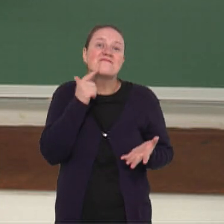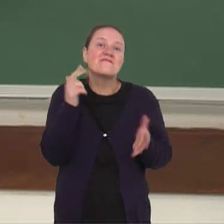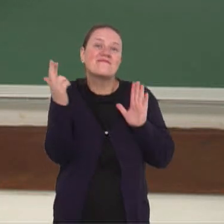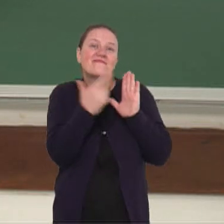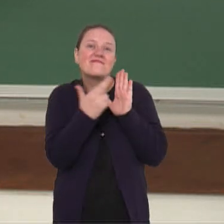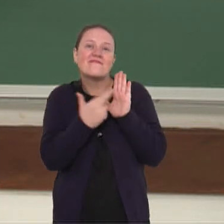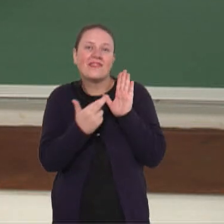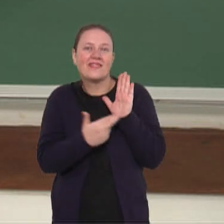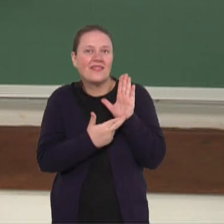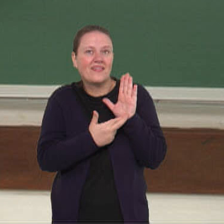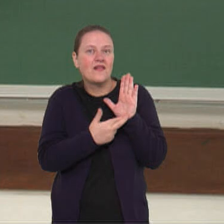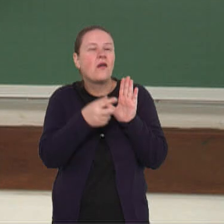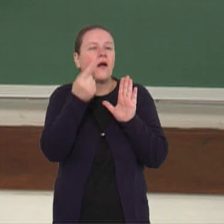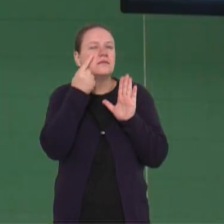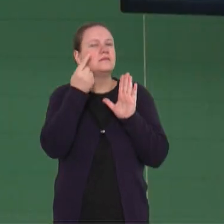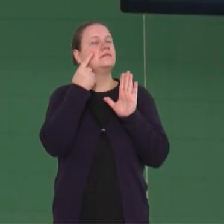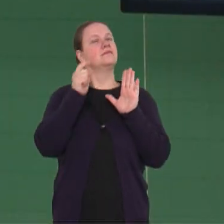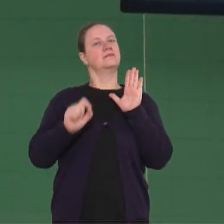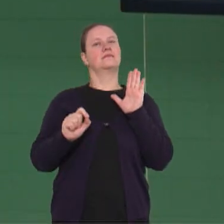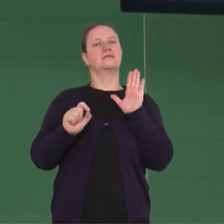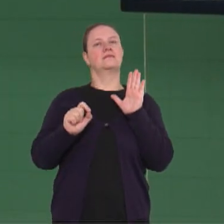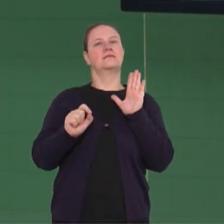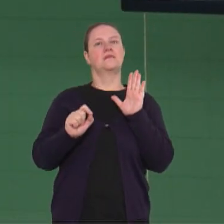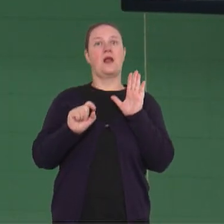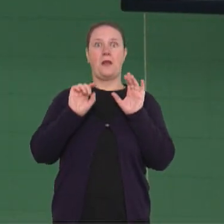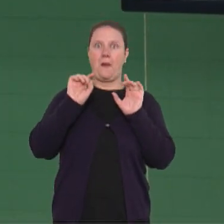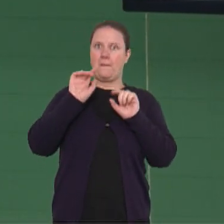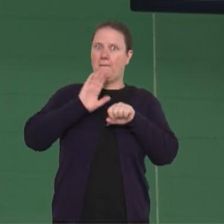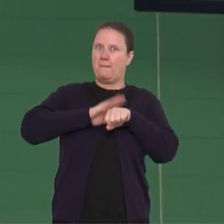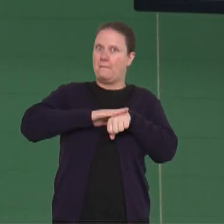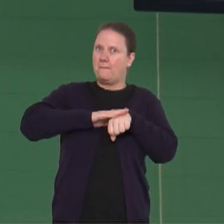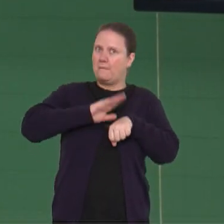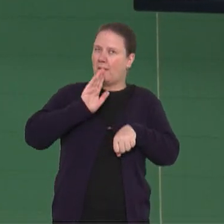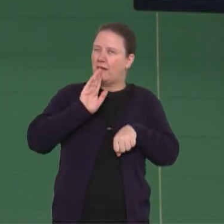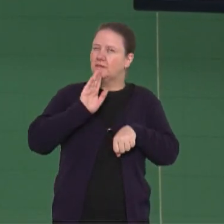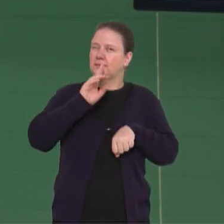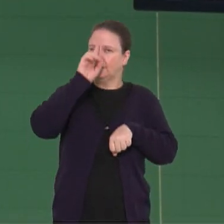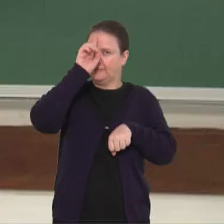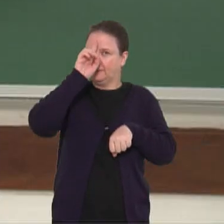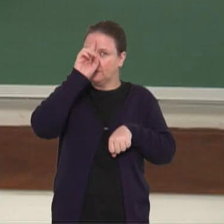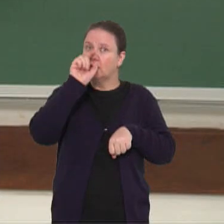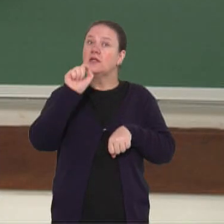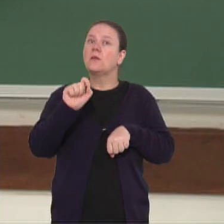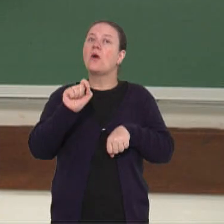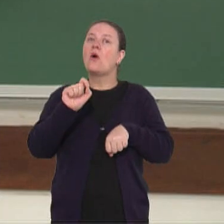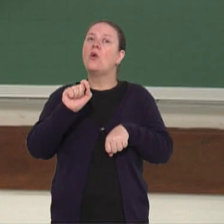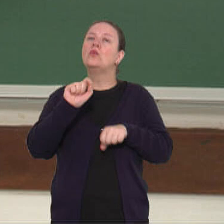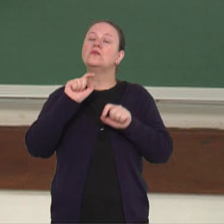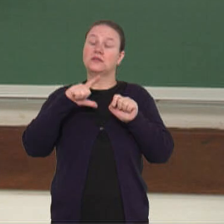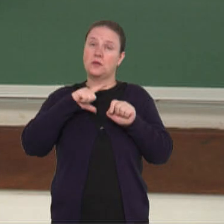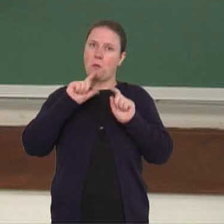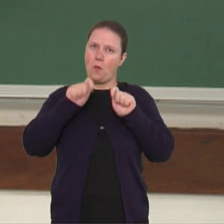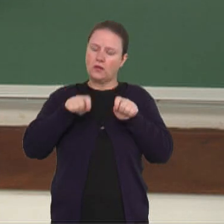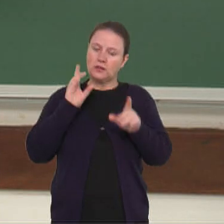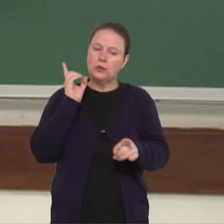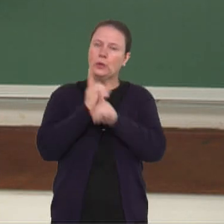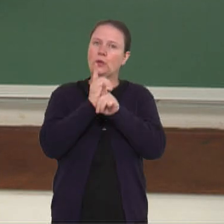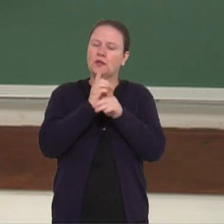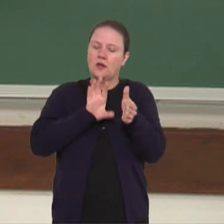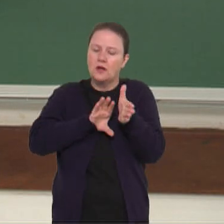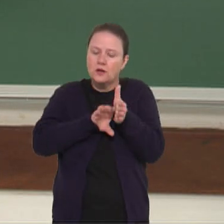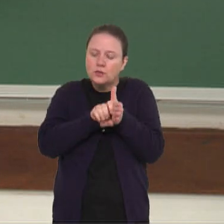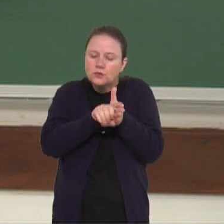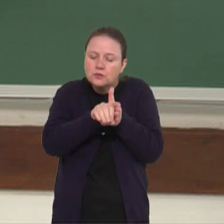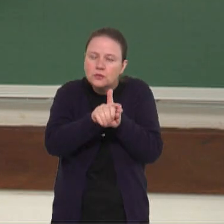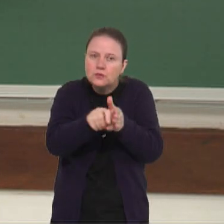Conseguiram? Vamos ver. Mais uma dica, pessoal. Sabe aonde que vocês conseguem os exercícios? No Google Classroom. Ali